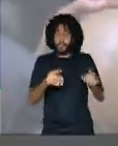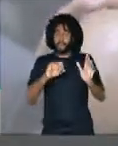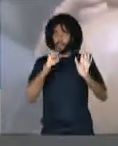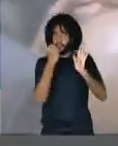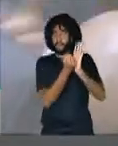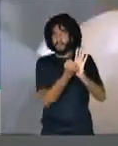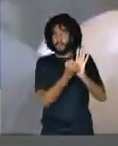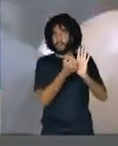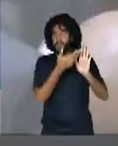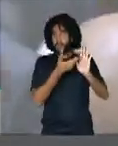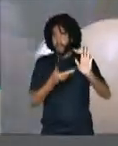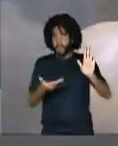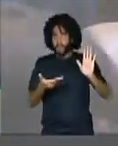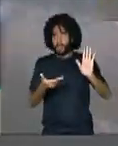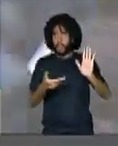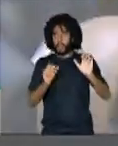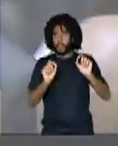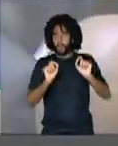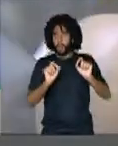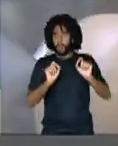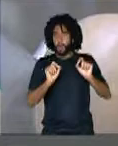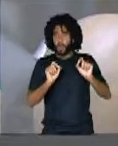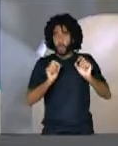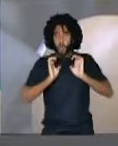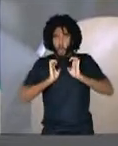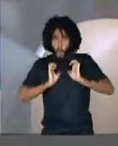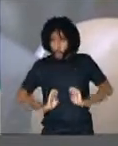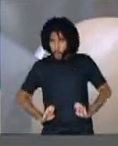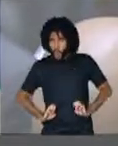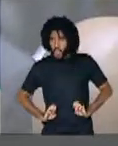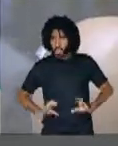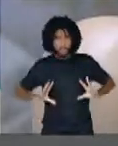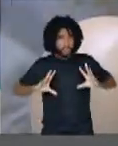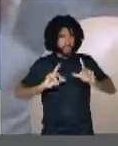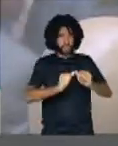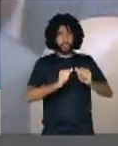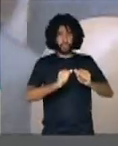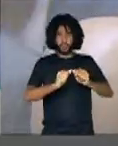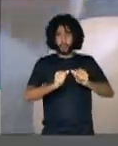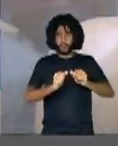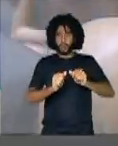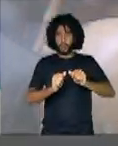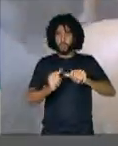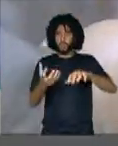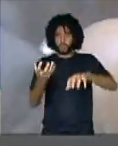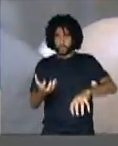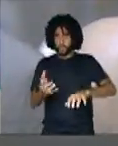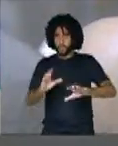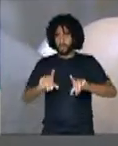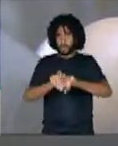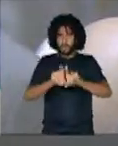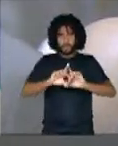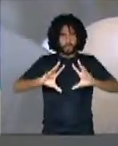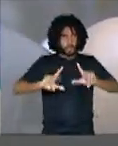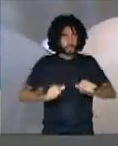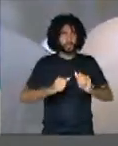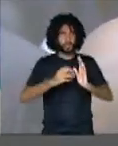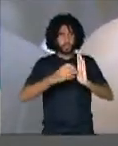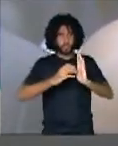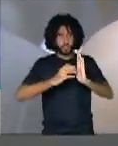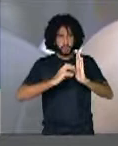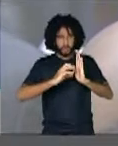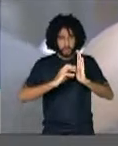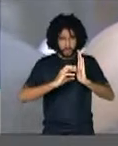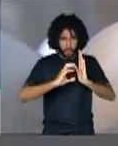aqui o registro desse plenário de que aquele não é o comportamento de todos os parlamentares, nem de todos os partidos. Infelizmente,